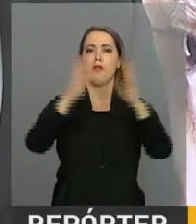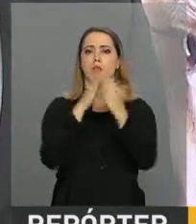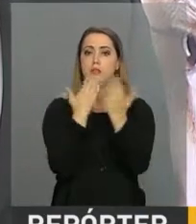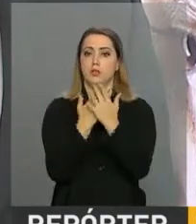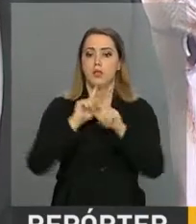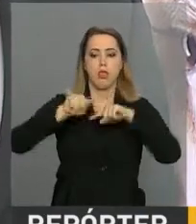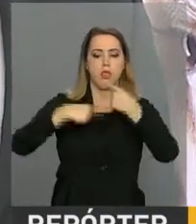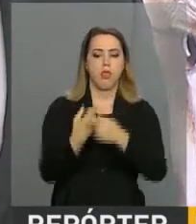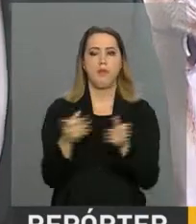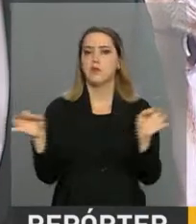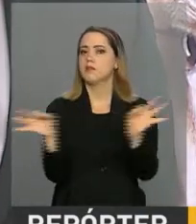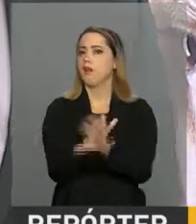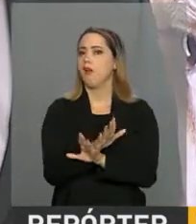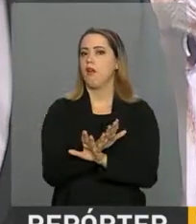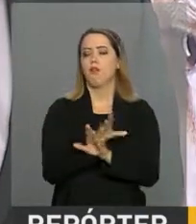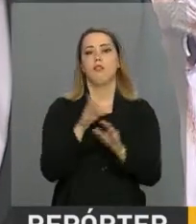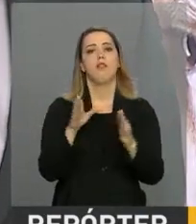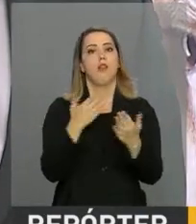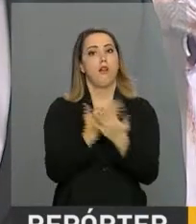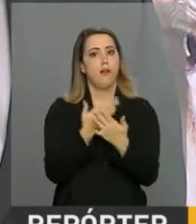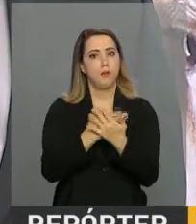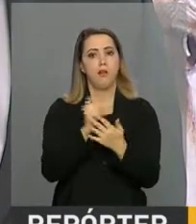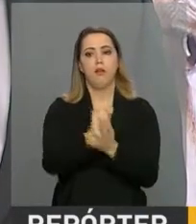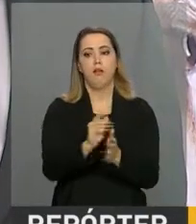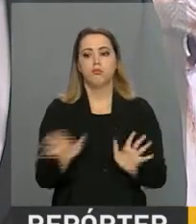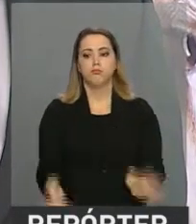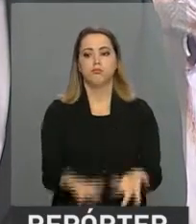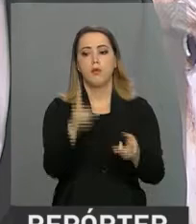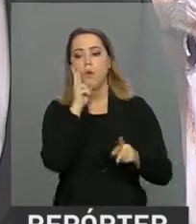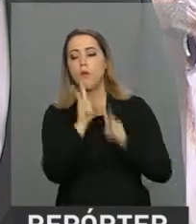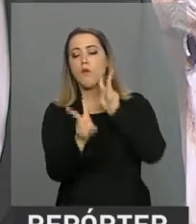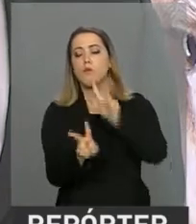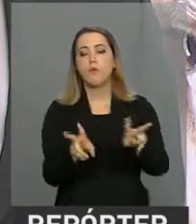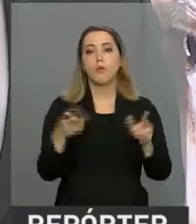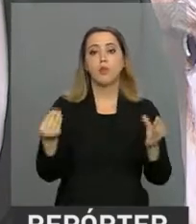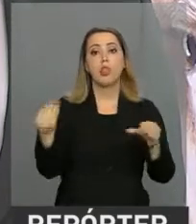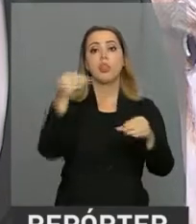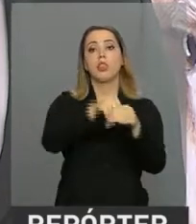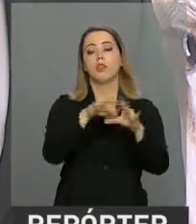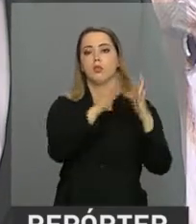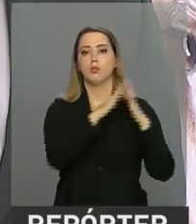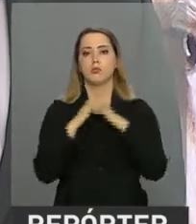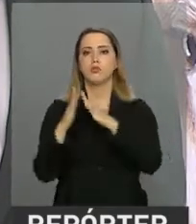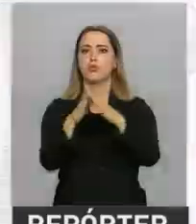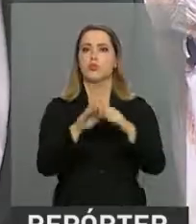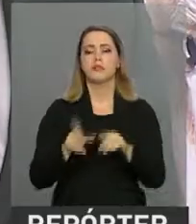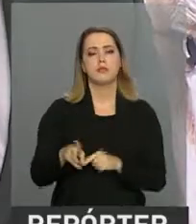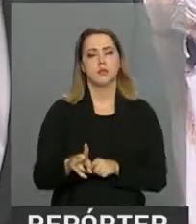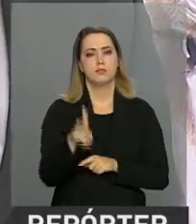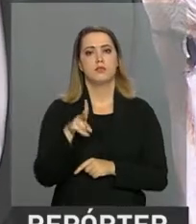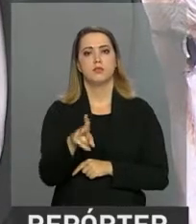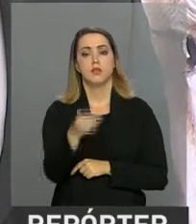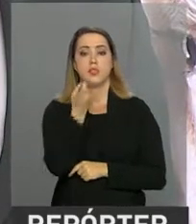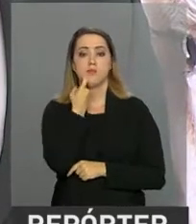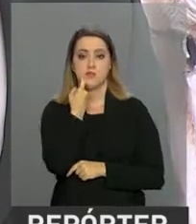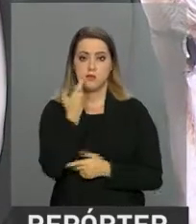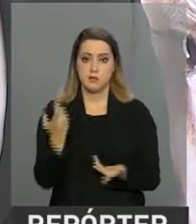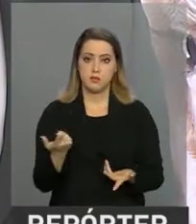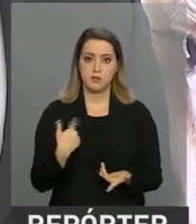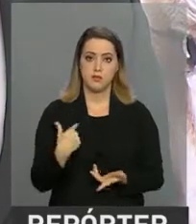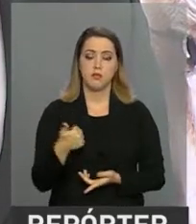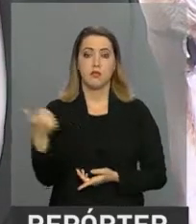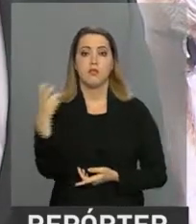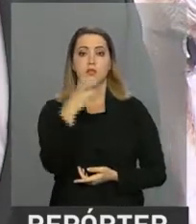aula é motivar os alunos a fazer a vistoria em casa toda o da última aula da sexta feira vamos entregar também